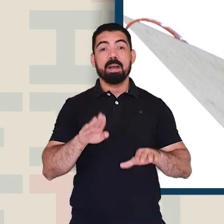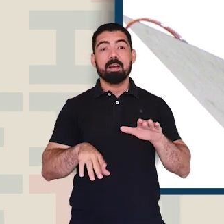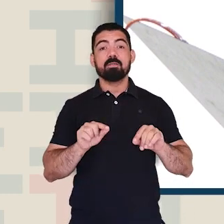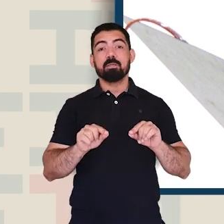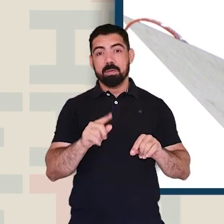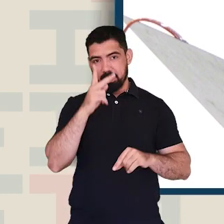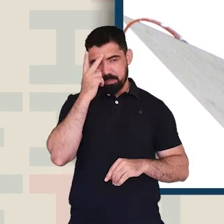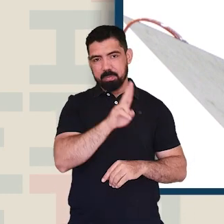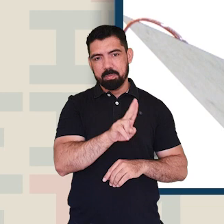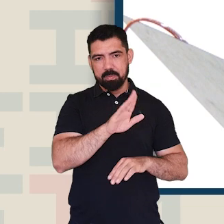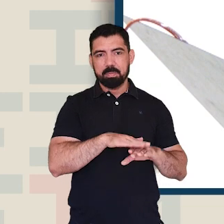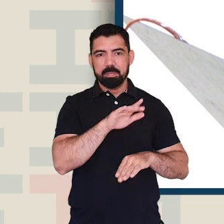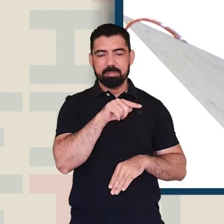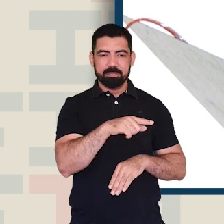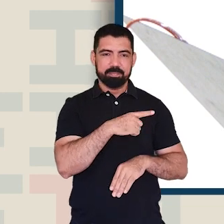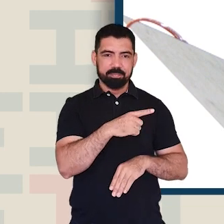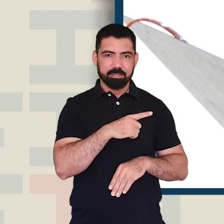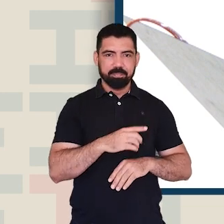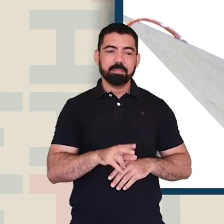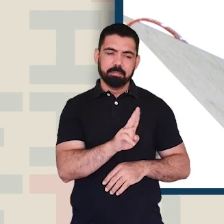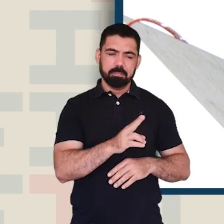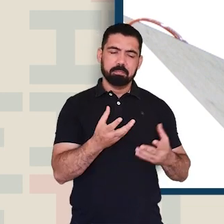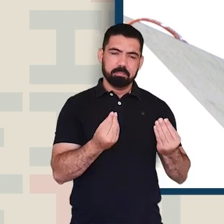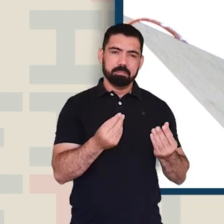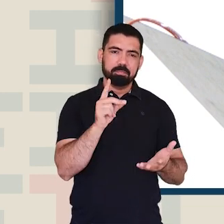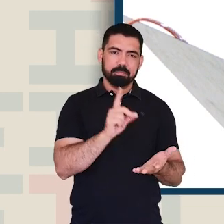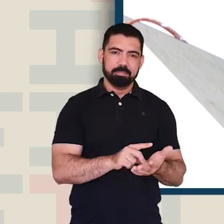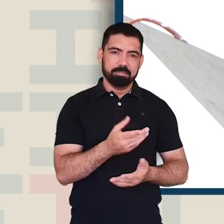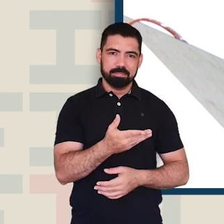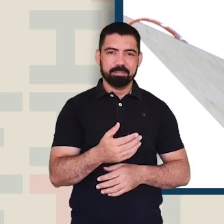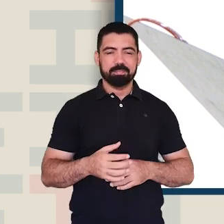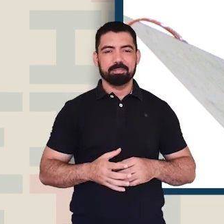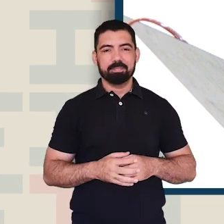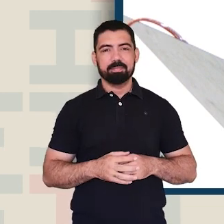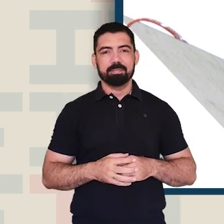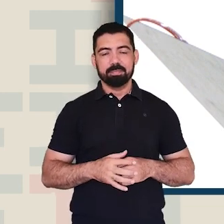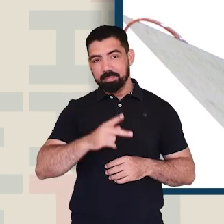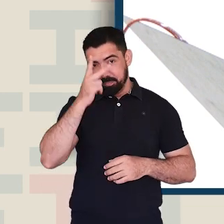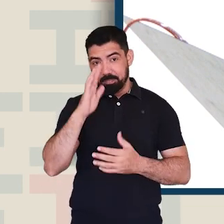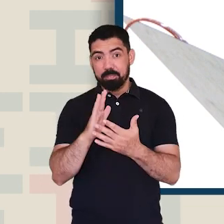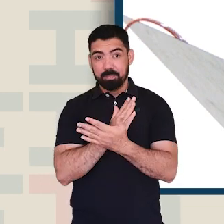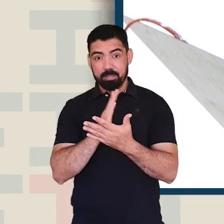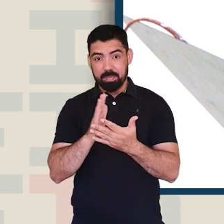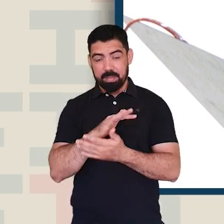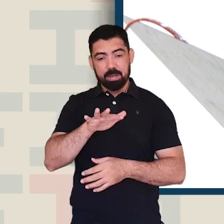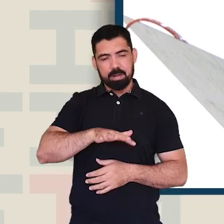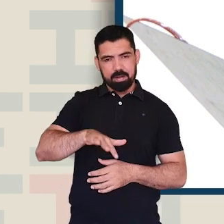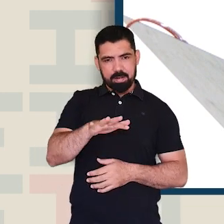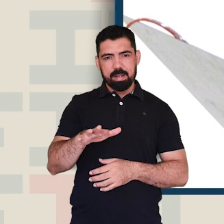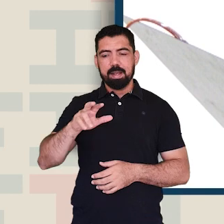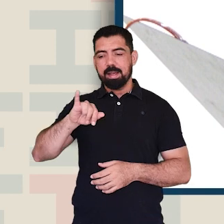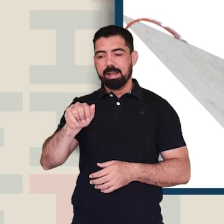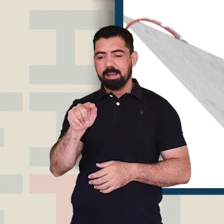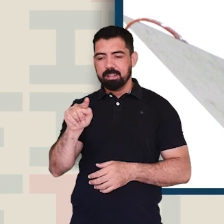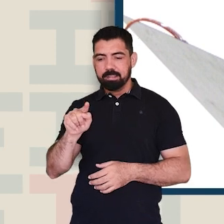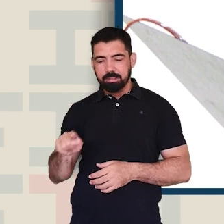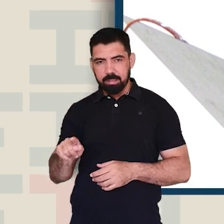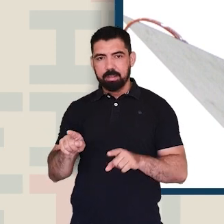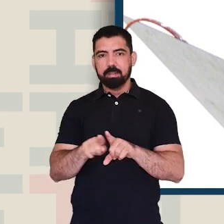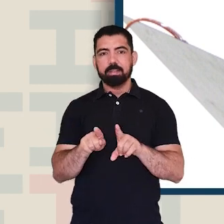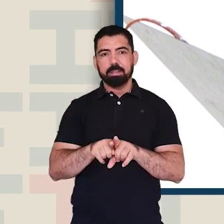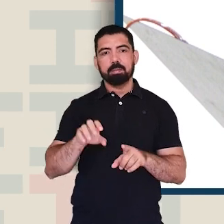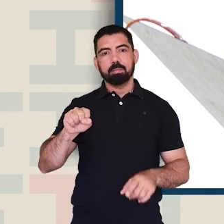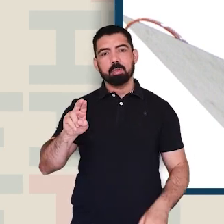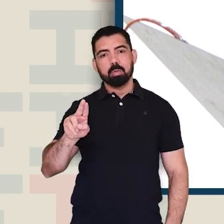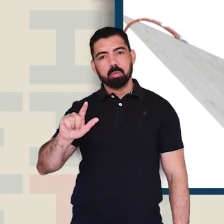geralmente é muito ensinada. É uma escala muito útil. Então, alguns músicos de jazz e de soul ali dos anos 60,